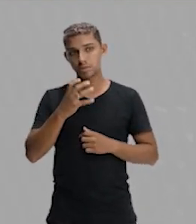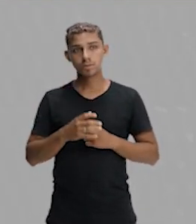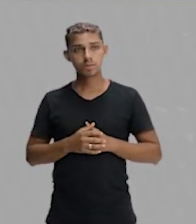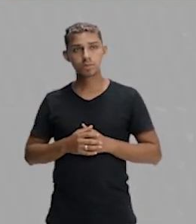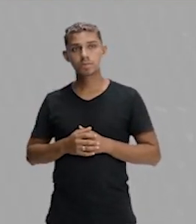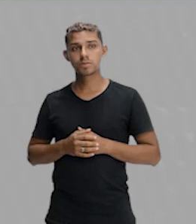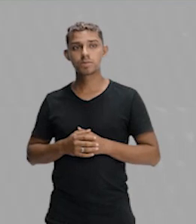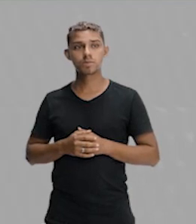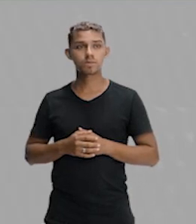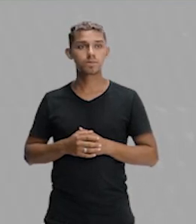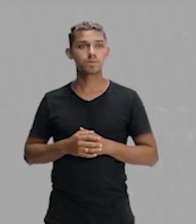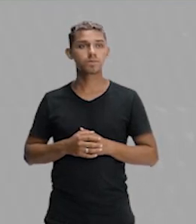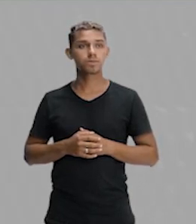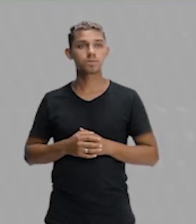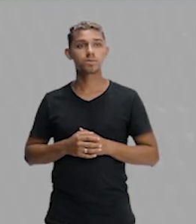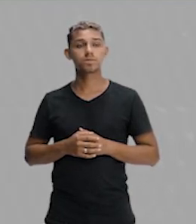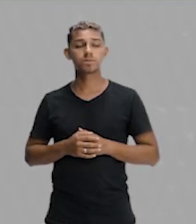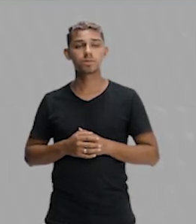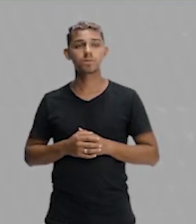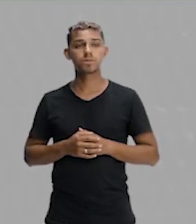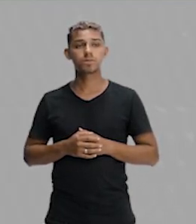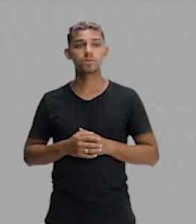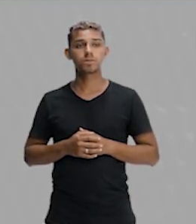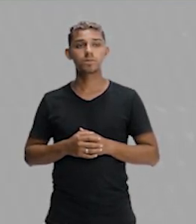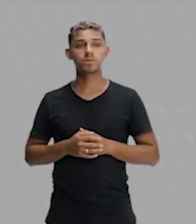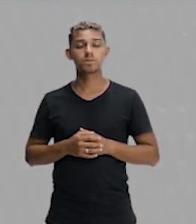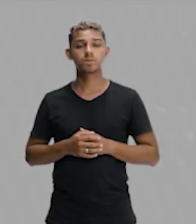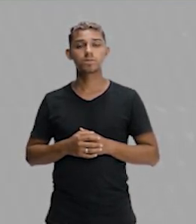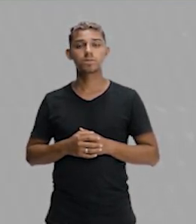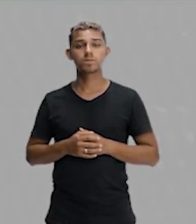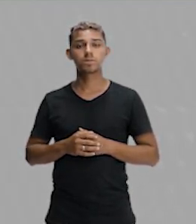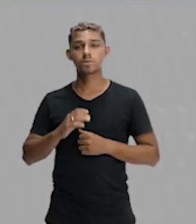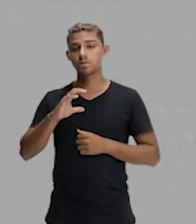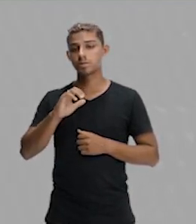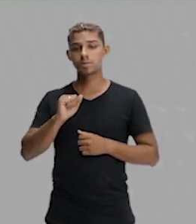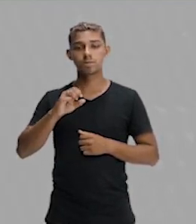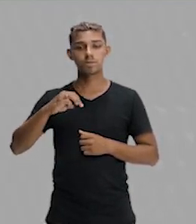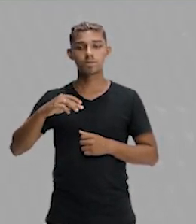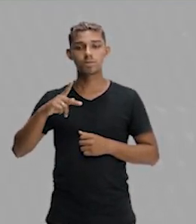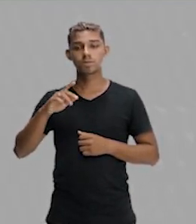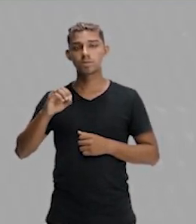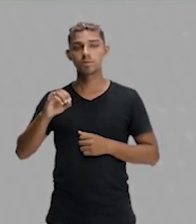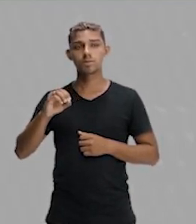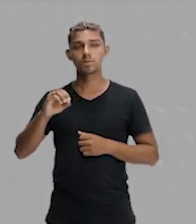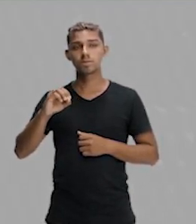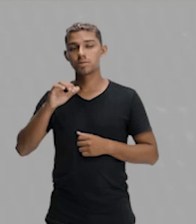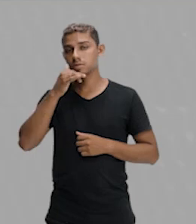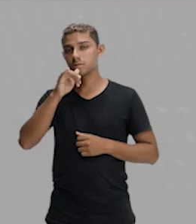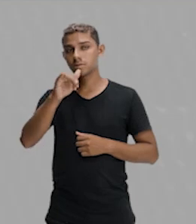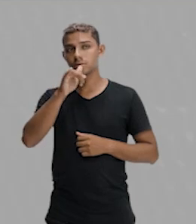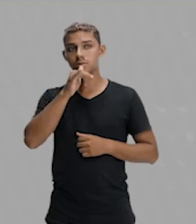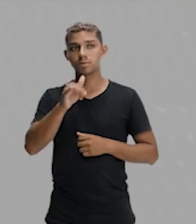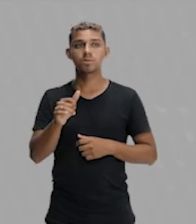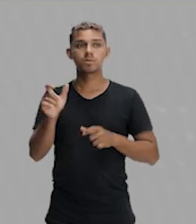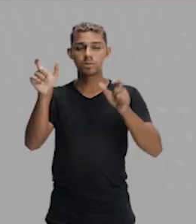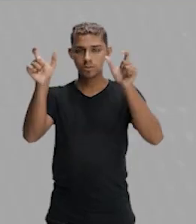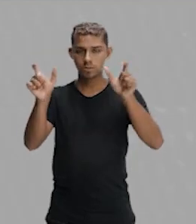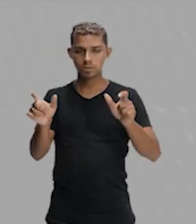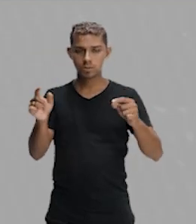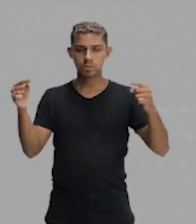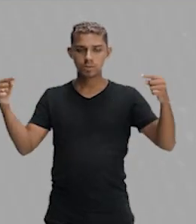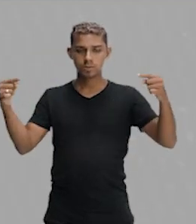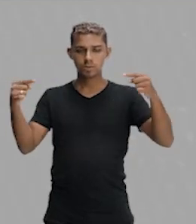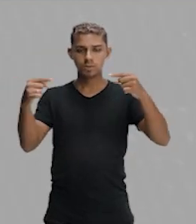aqui neste campo elétrico é o seguinte, é que entre as placas essas linhas elas serão sempre